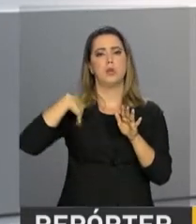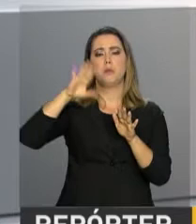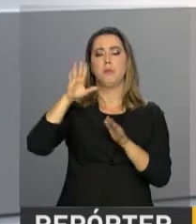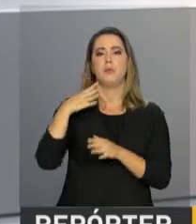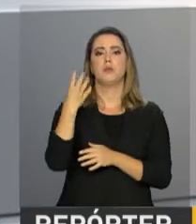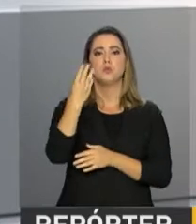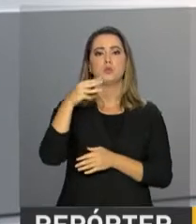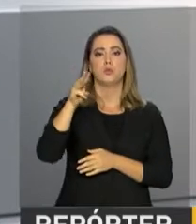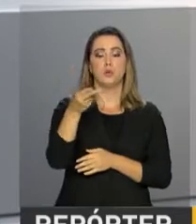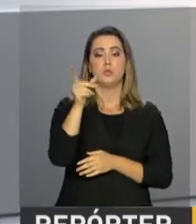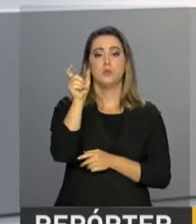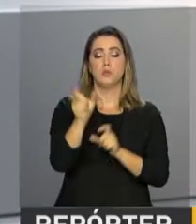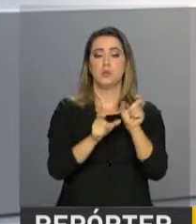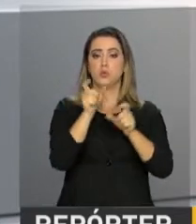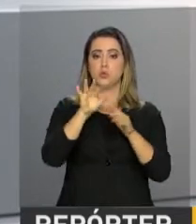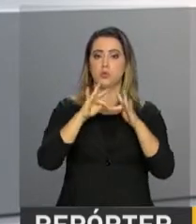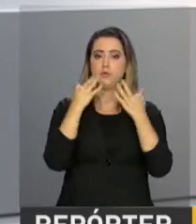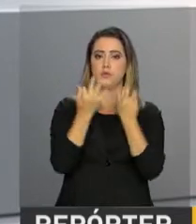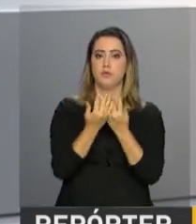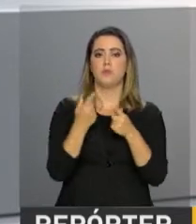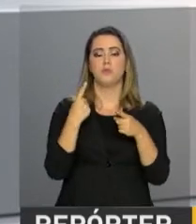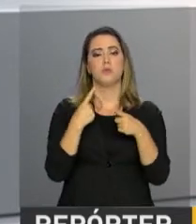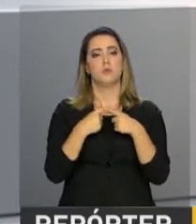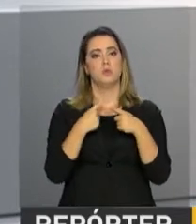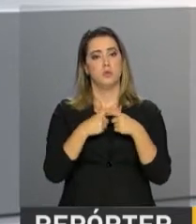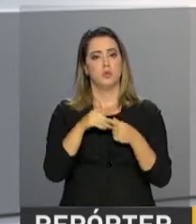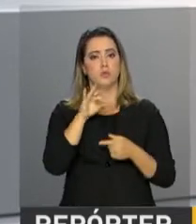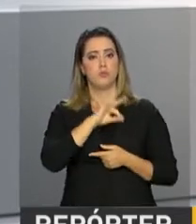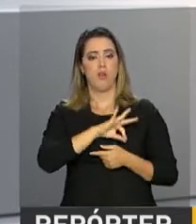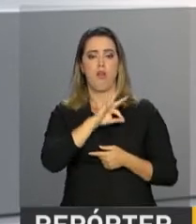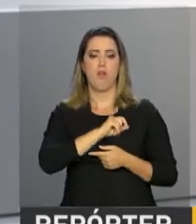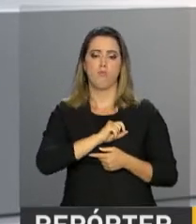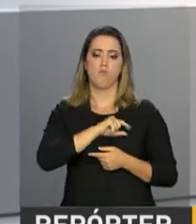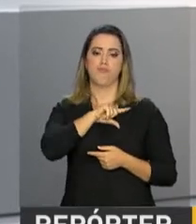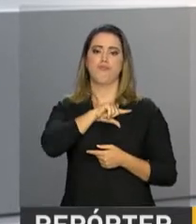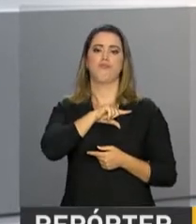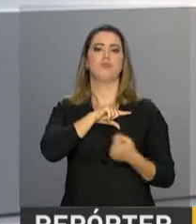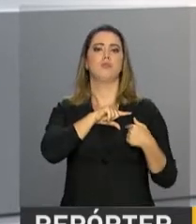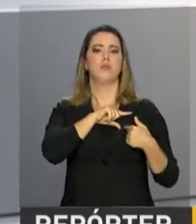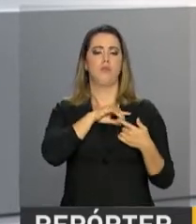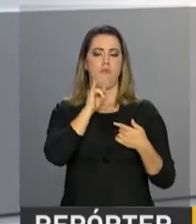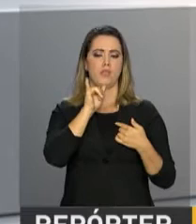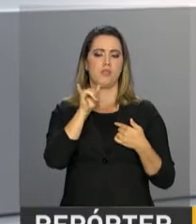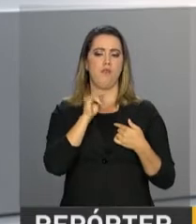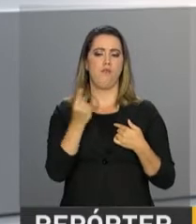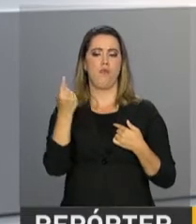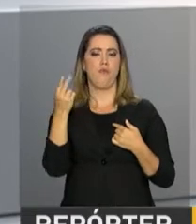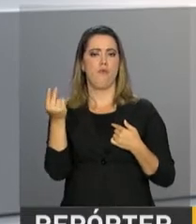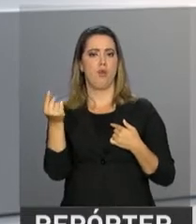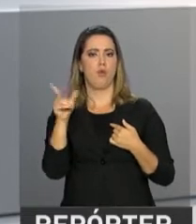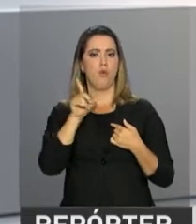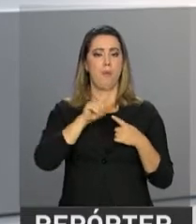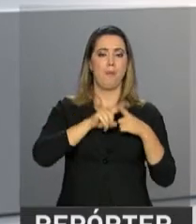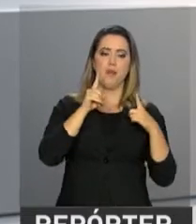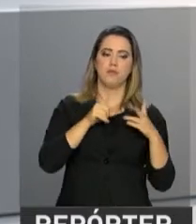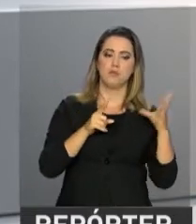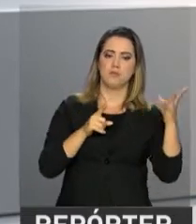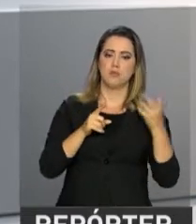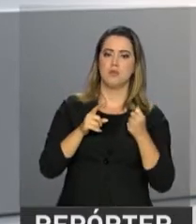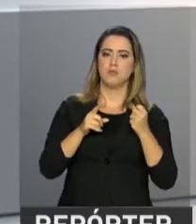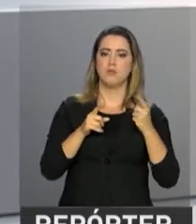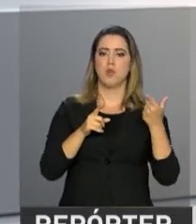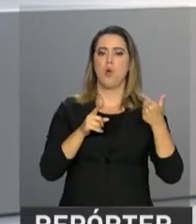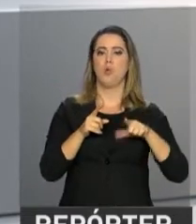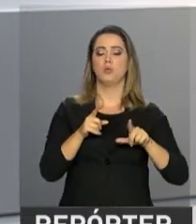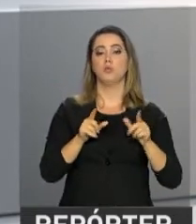de 4 milhões de famílias por incompatibilidade de renda, ou seja, recebiam mais do que declaravam. O ministro acrescentou que, pela